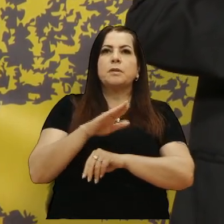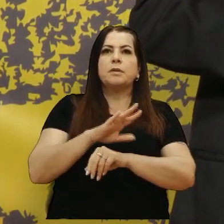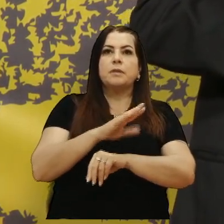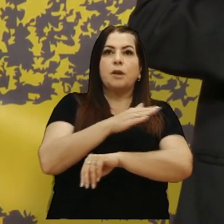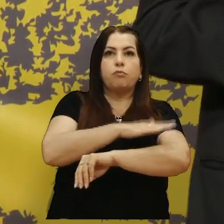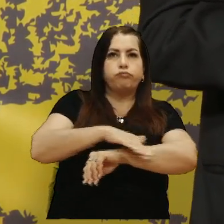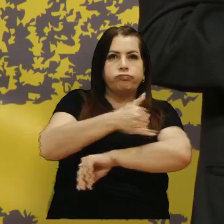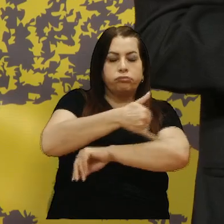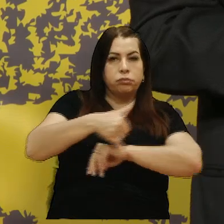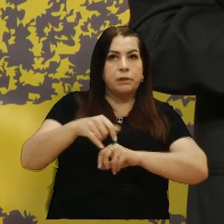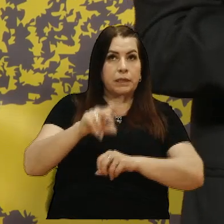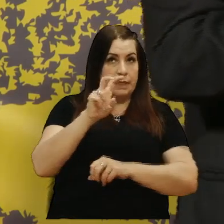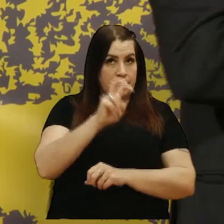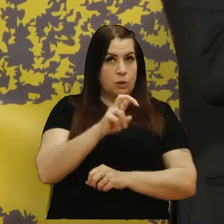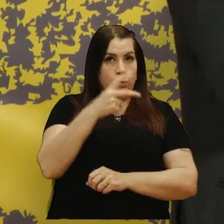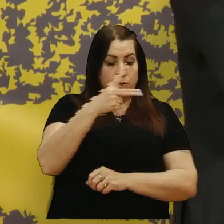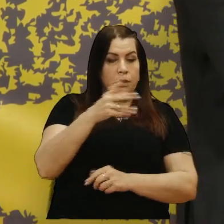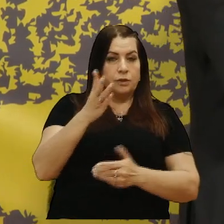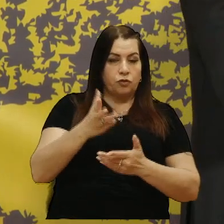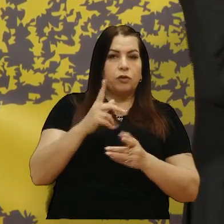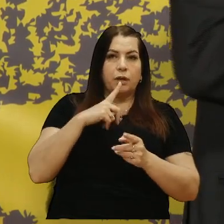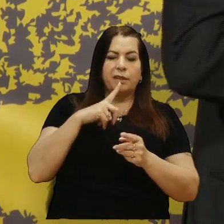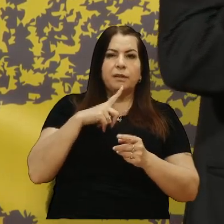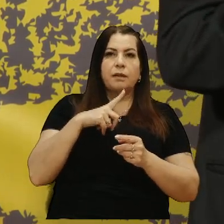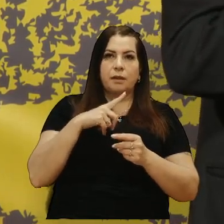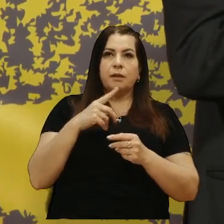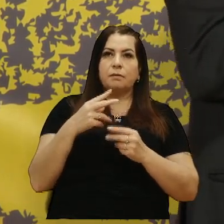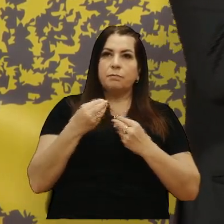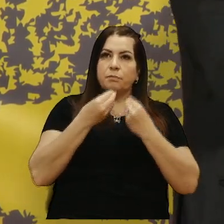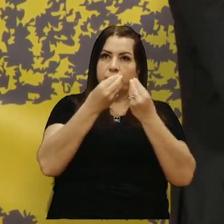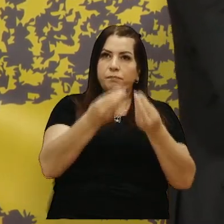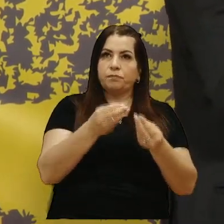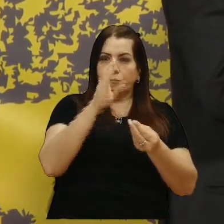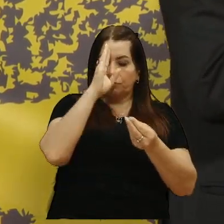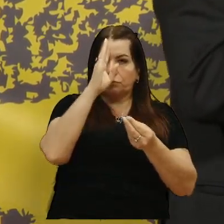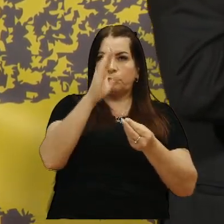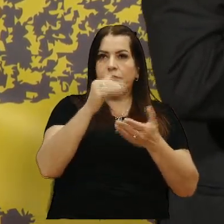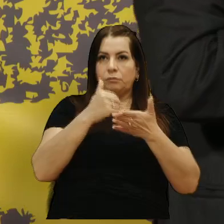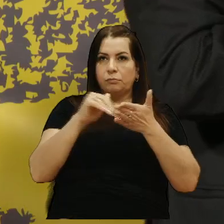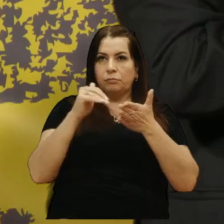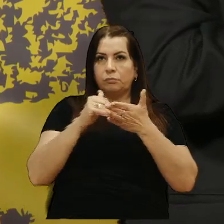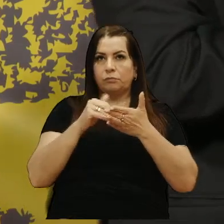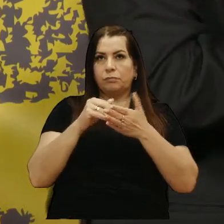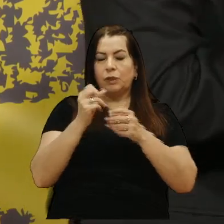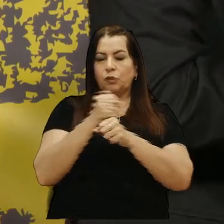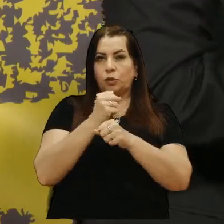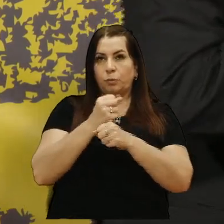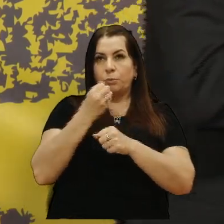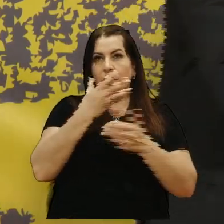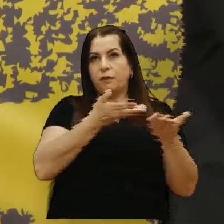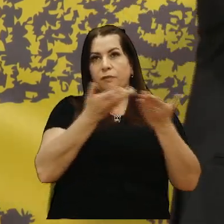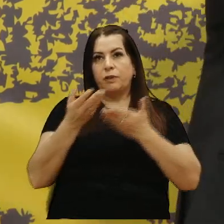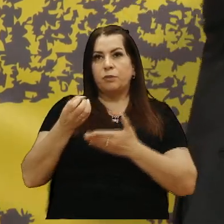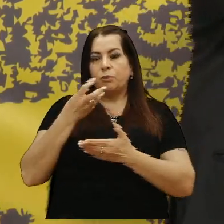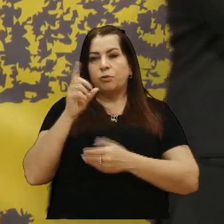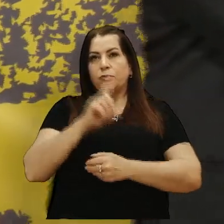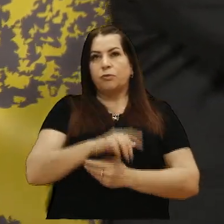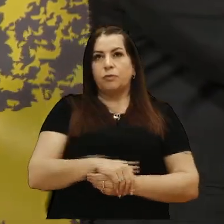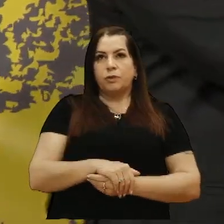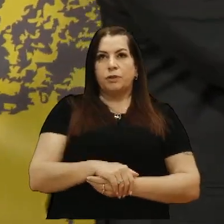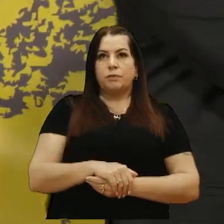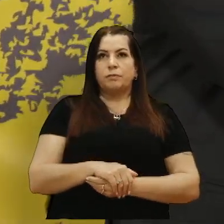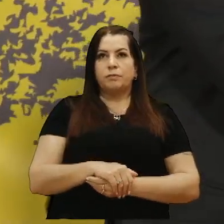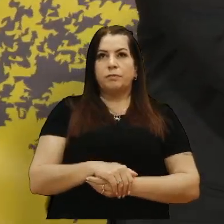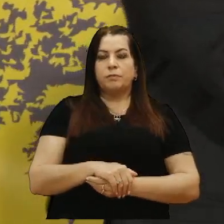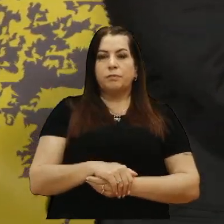pavimentadas, inclusive 5 que o senhor já tem em mãos para entregar diretamente para o secretário de Obras. Seja bem-vindo, vereador. Bom dia. Bom